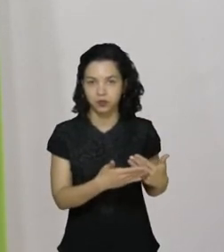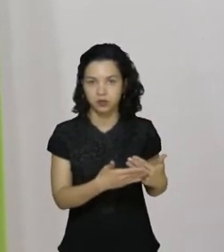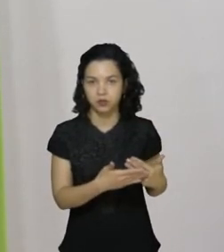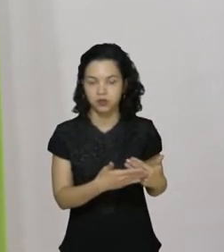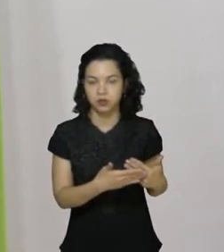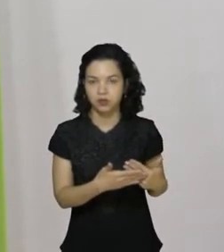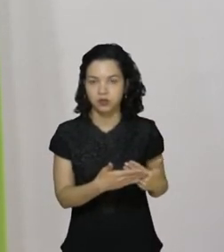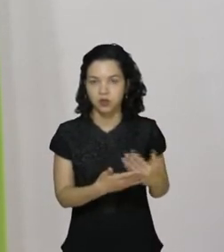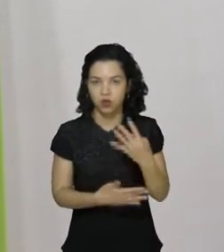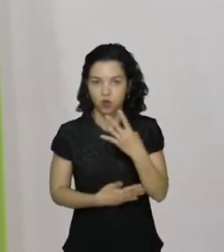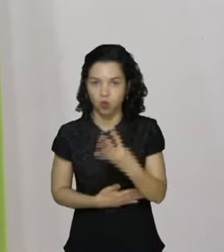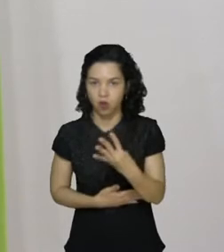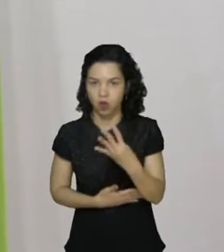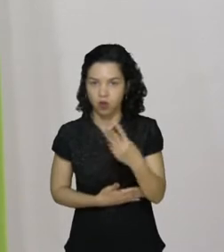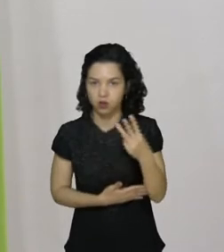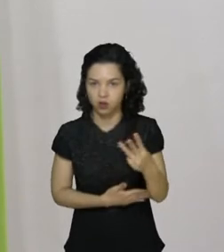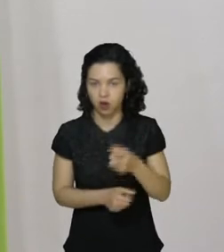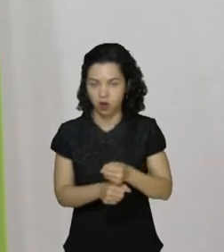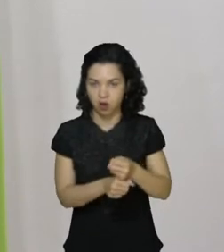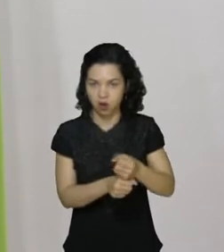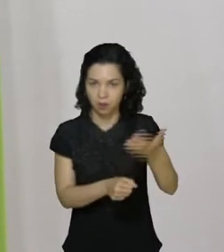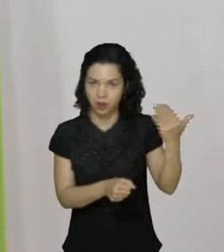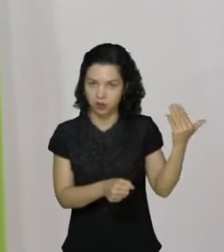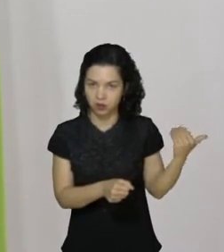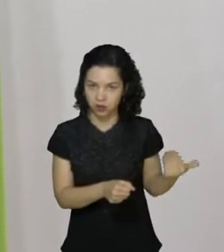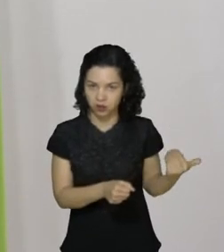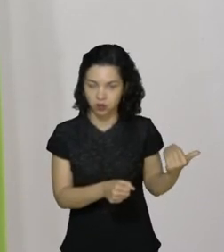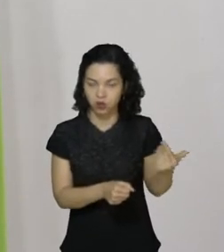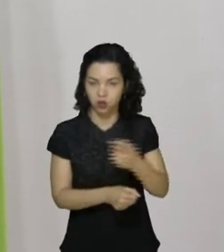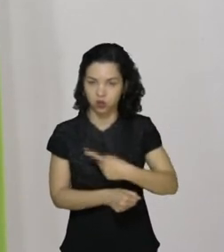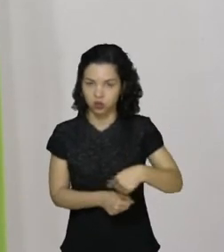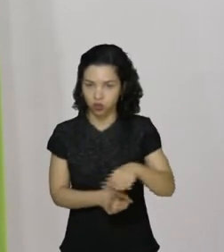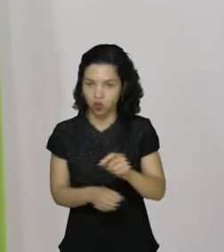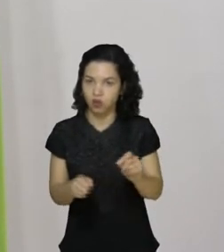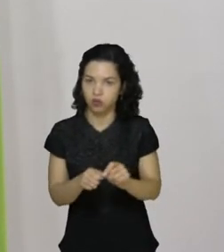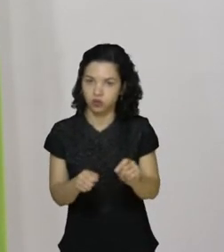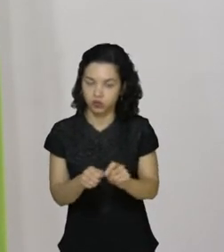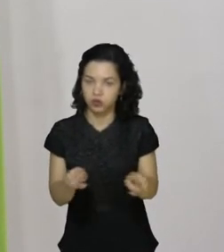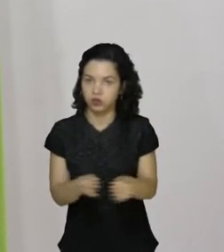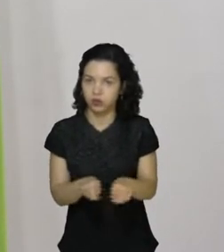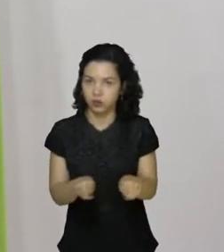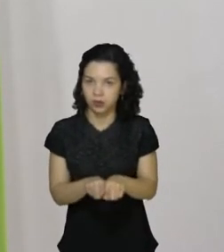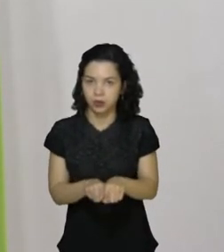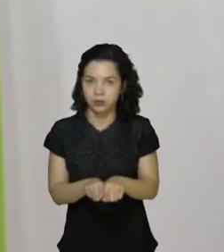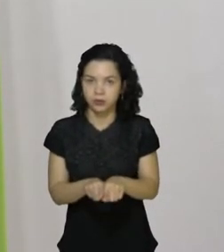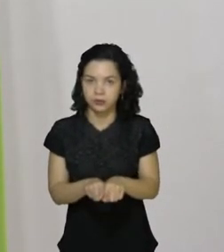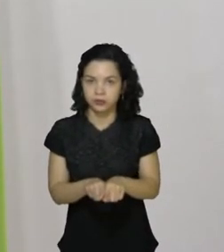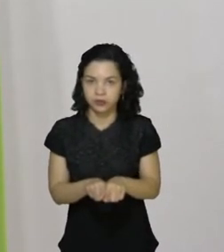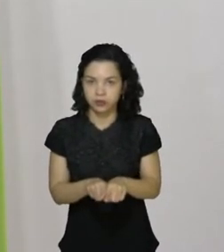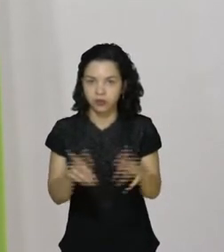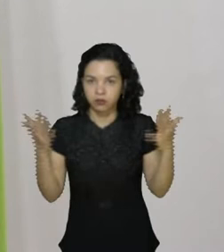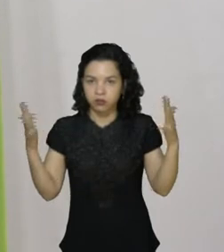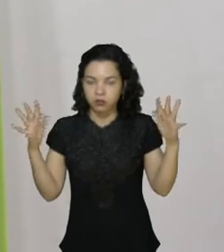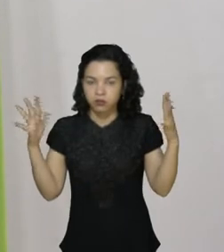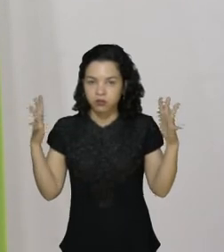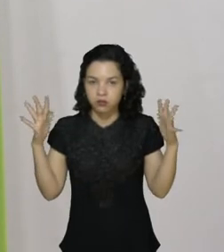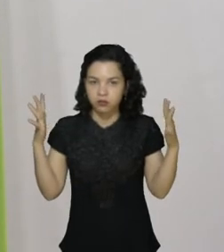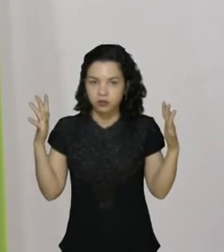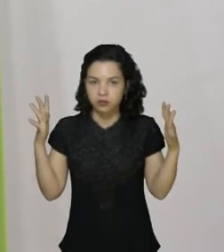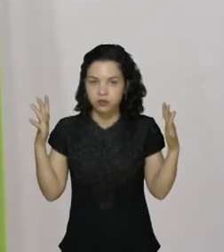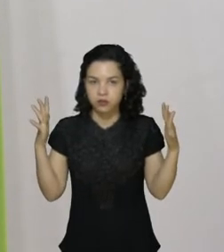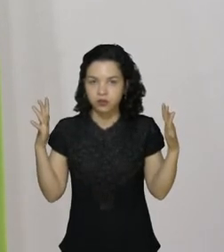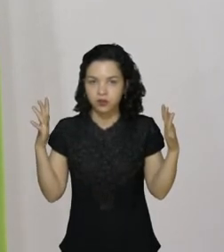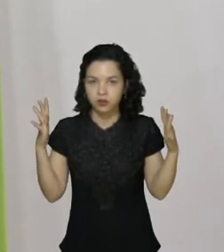há 43 anos atrás, inclusive, nós fizemos uma confraternização entre alguns